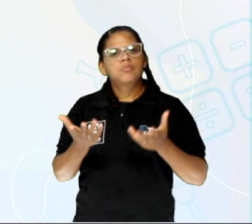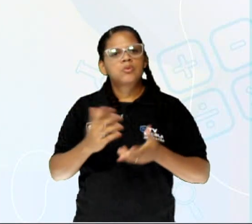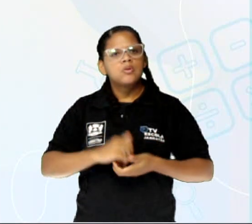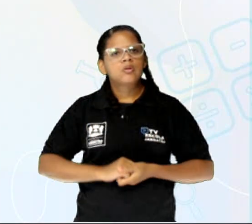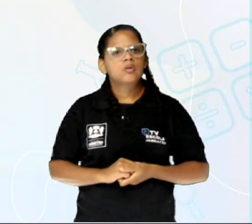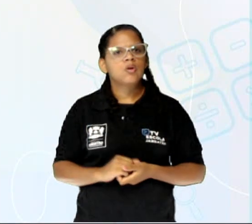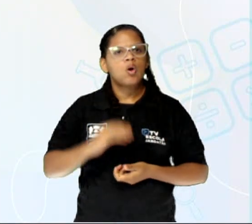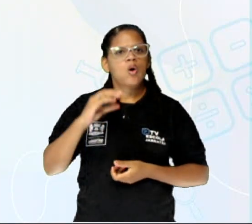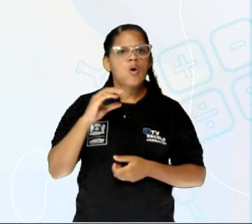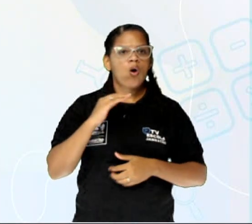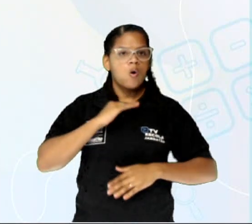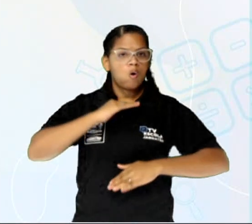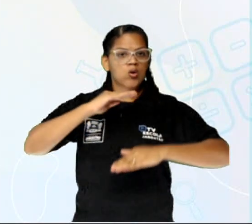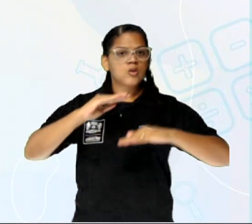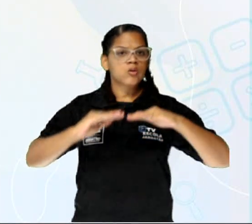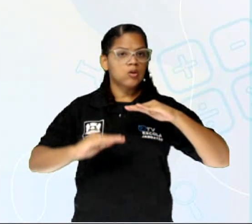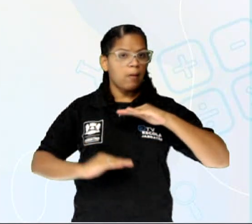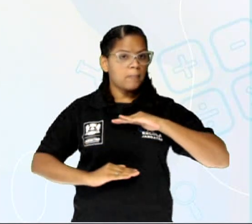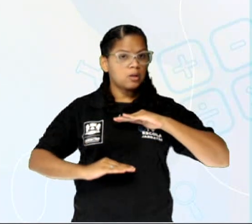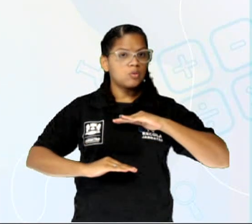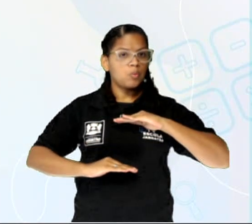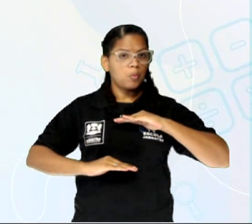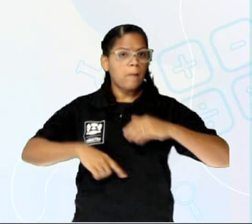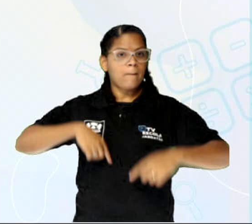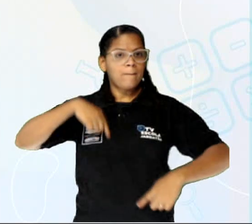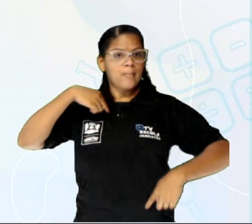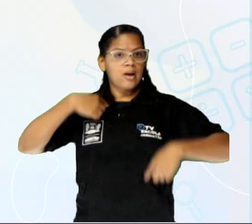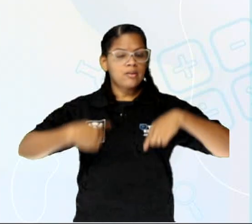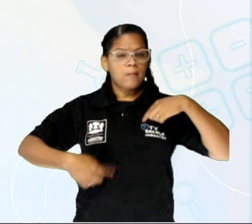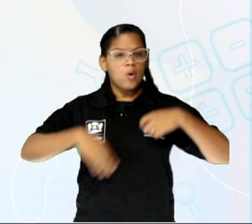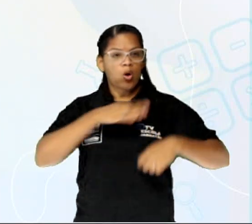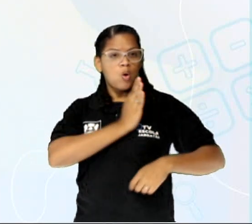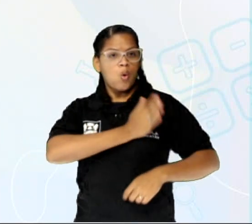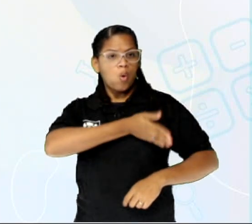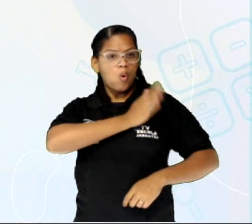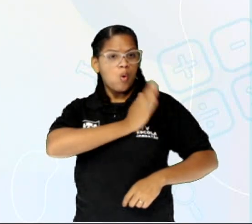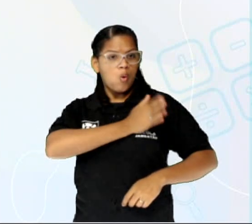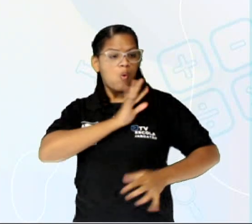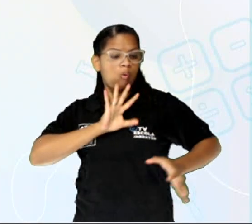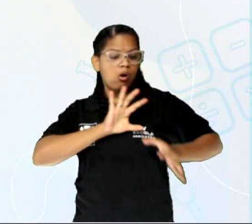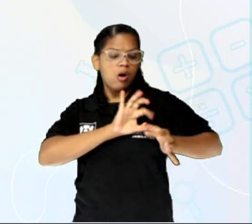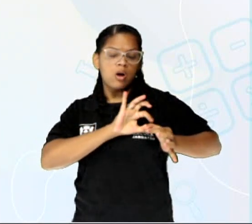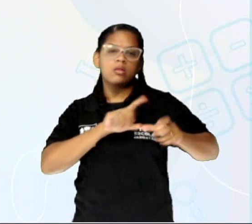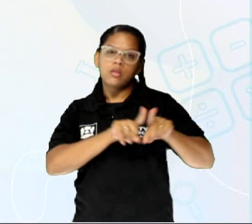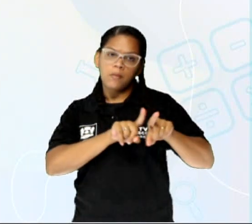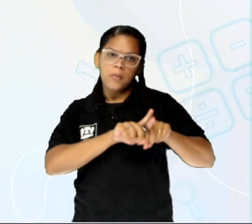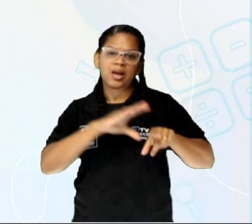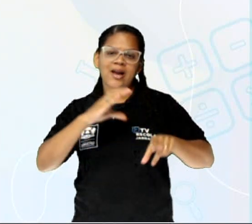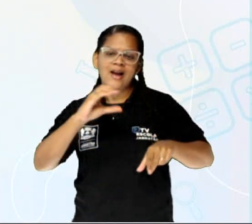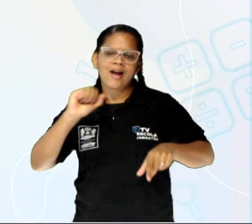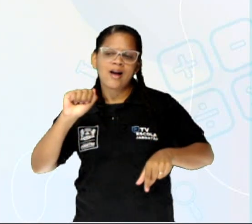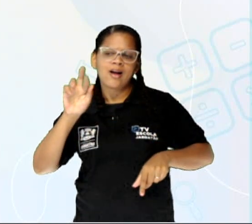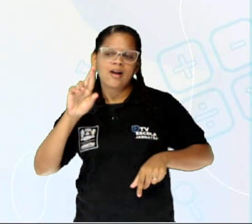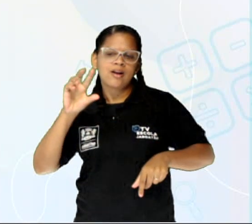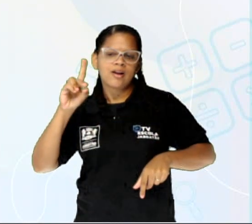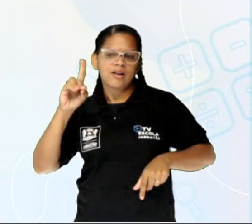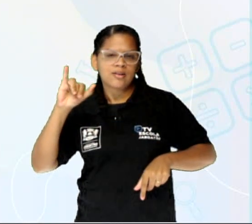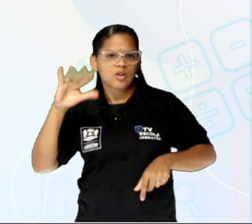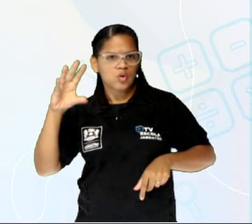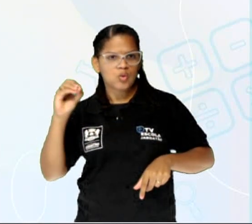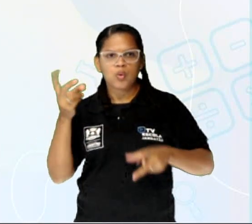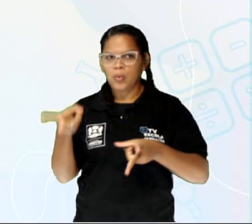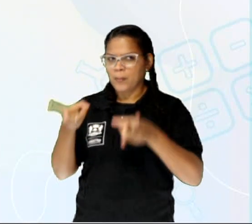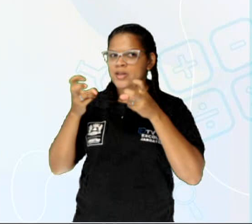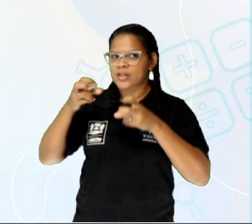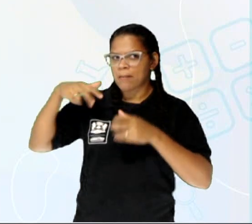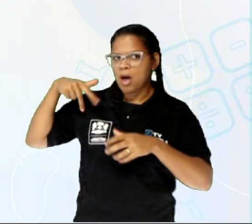de condicionamento metabólico ou cardíaco. Muitos podem chamar de cardio. Olha só a corrida aí desses atletas